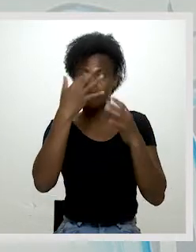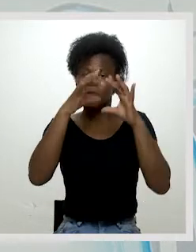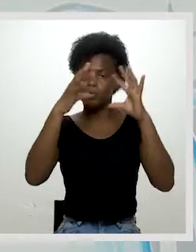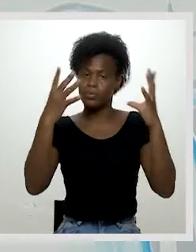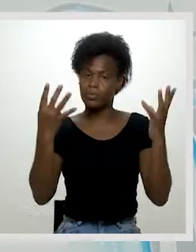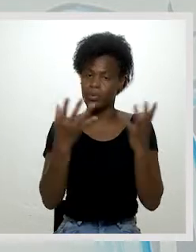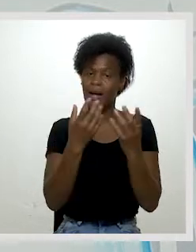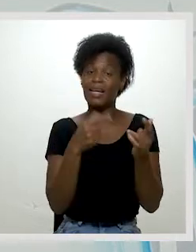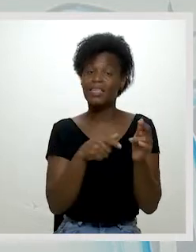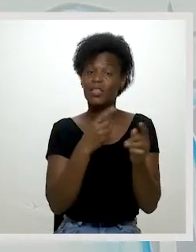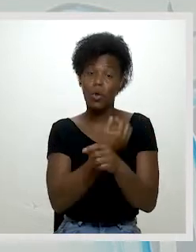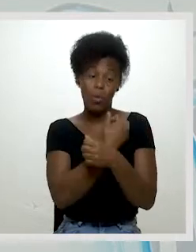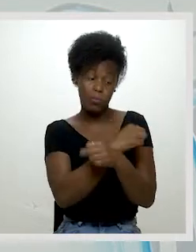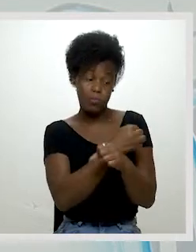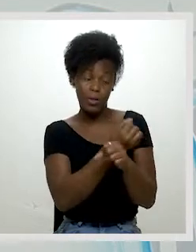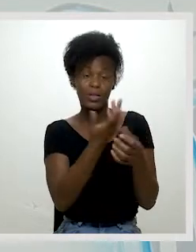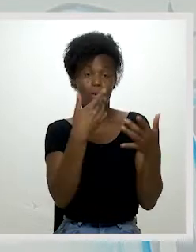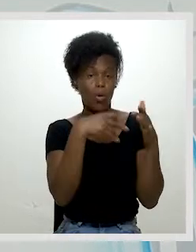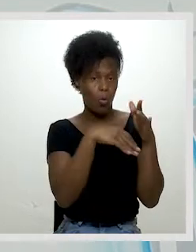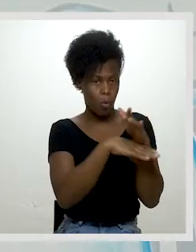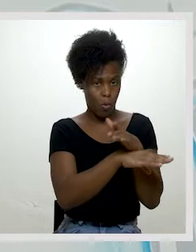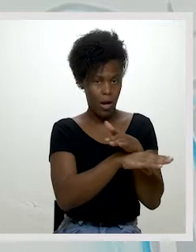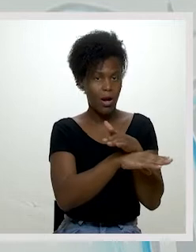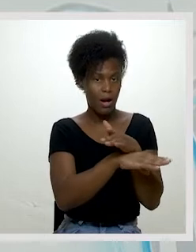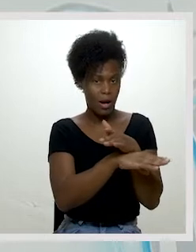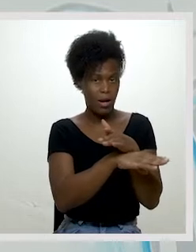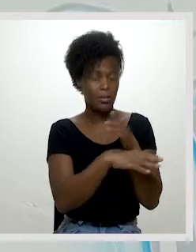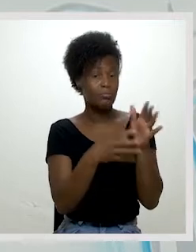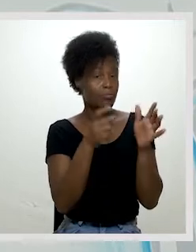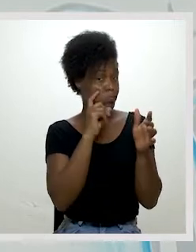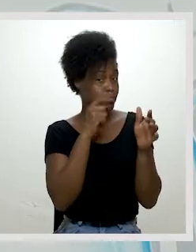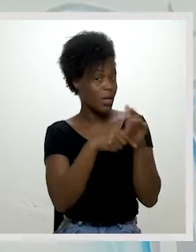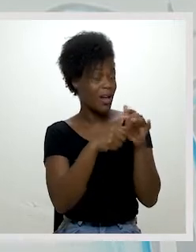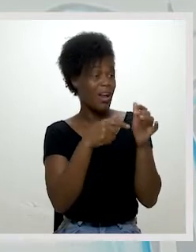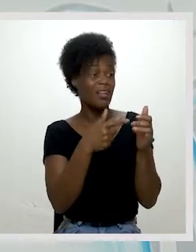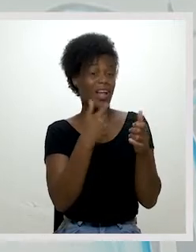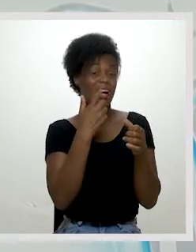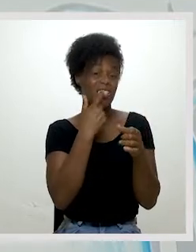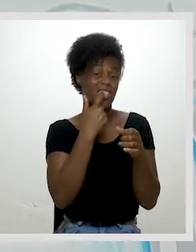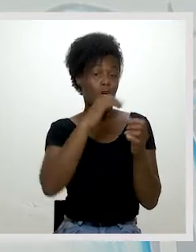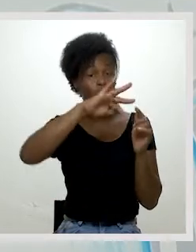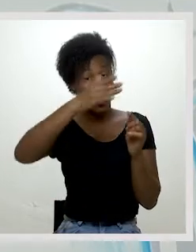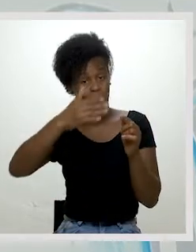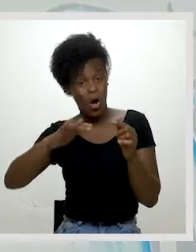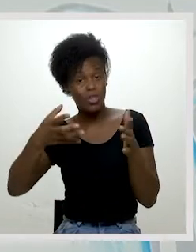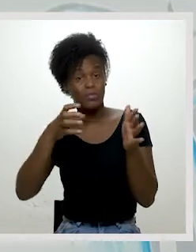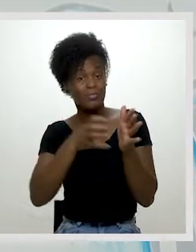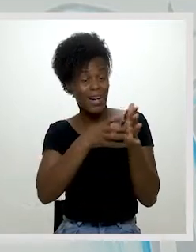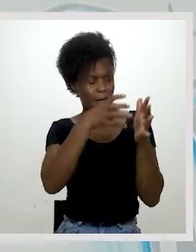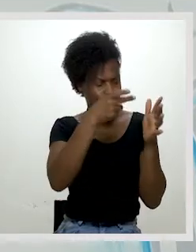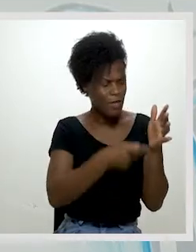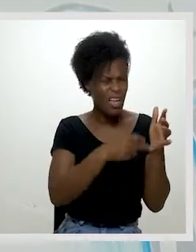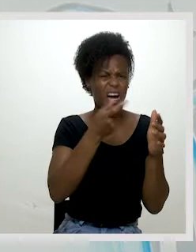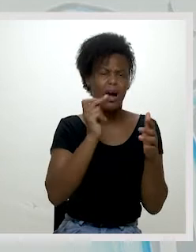natureza, restos esses que estão guardados, reservados ou conservados em rochas que estiveram